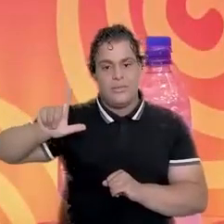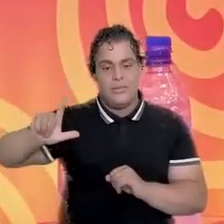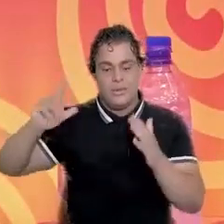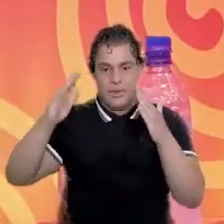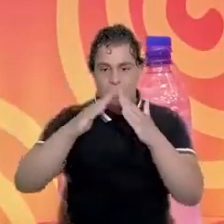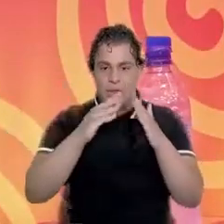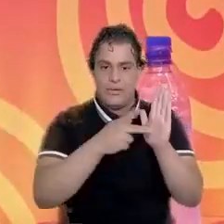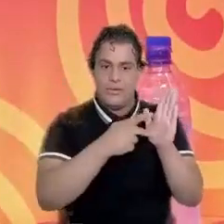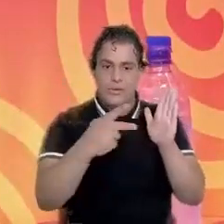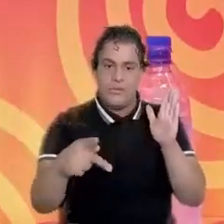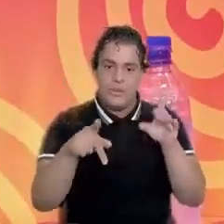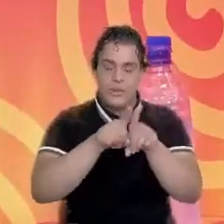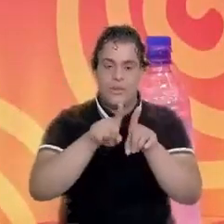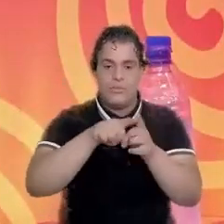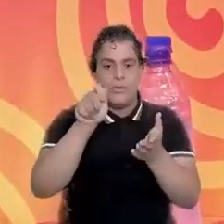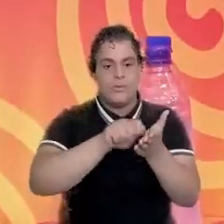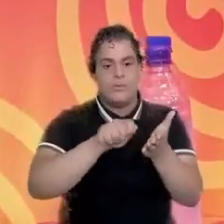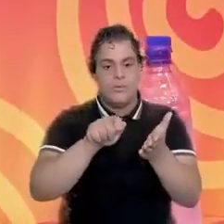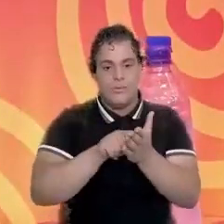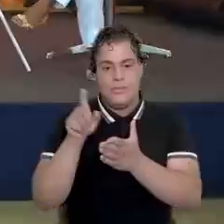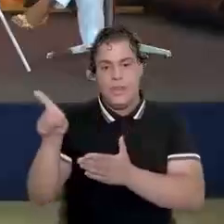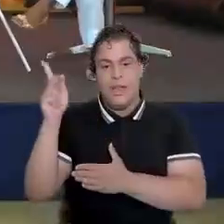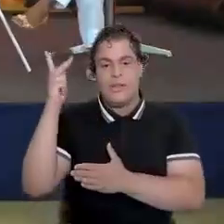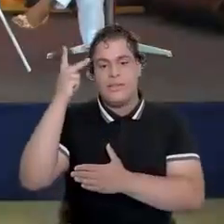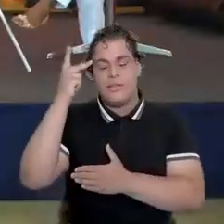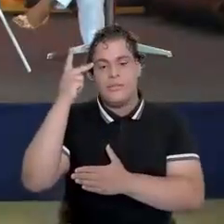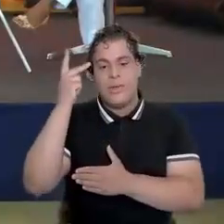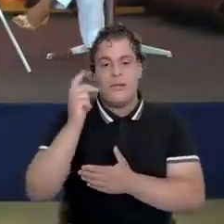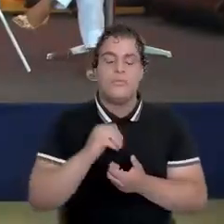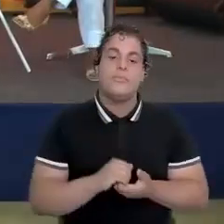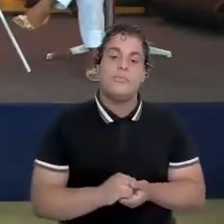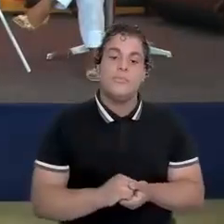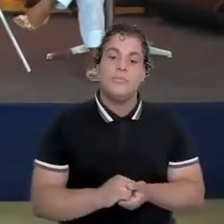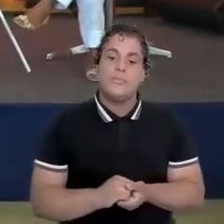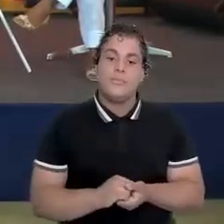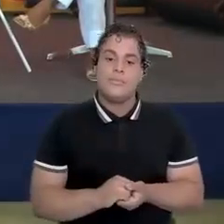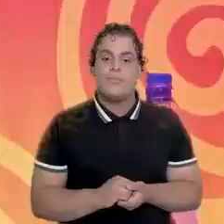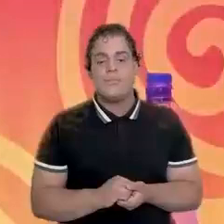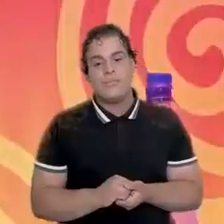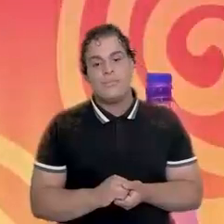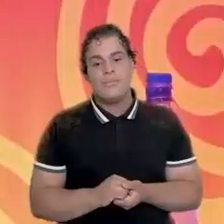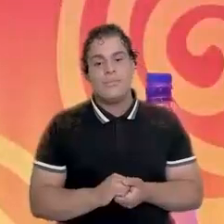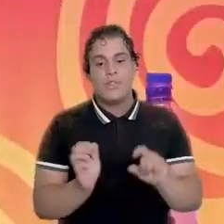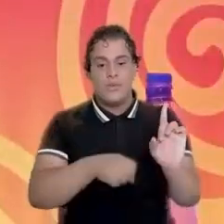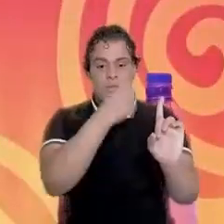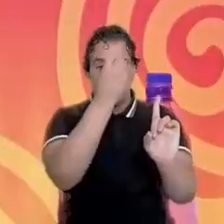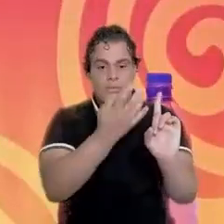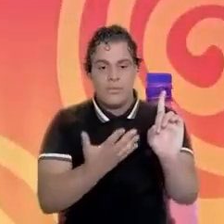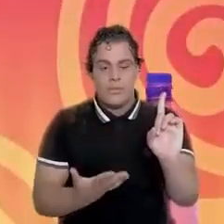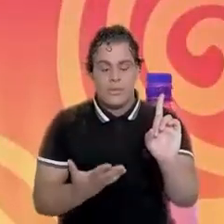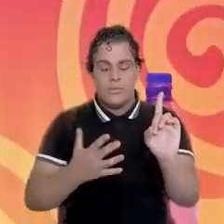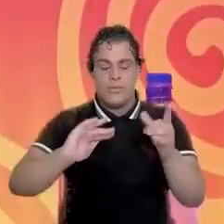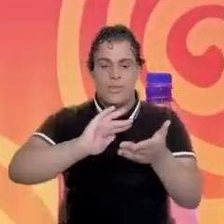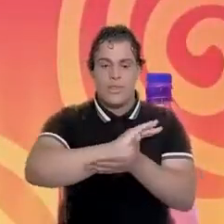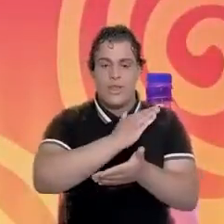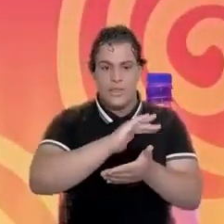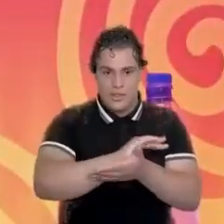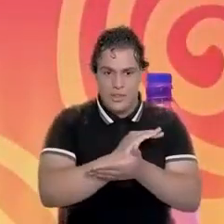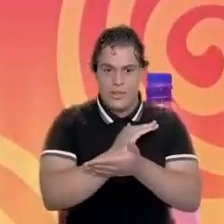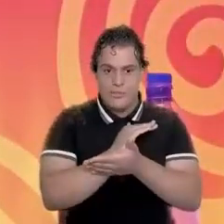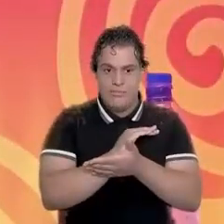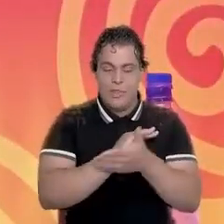e do Escritor de Ribeirão Preto, que temos representações aqui no palco também, e honraria de escritor araxaense pela